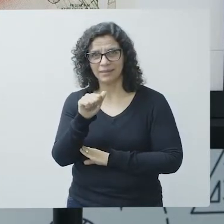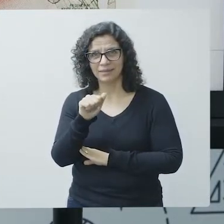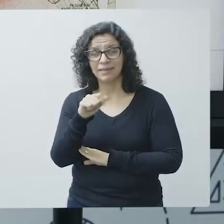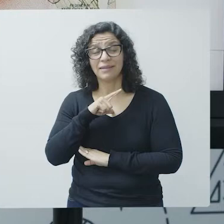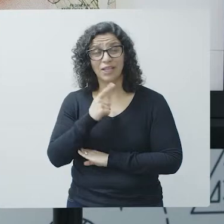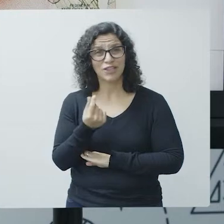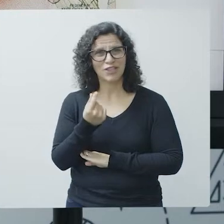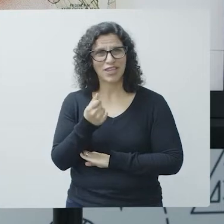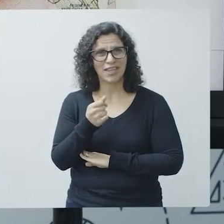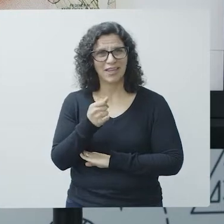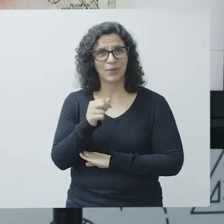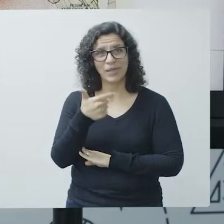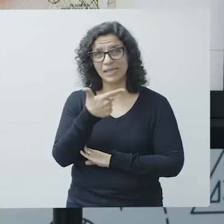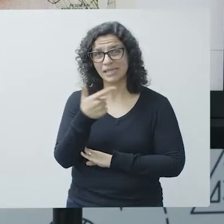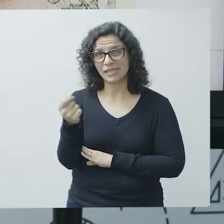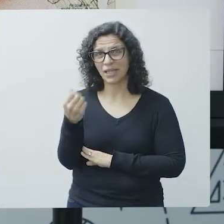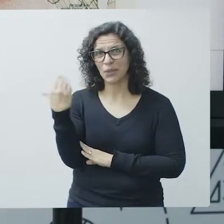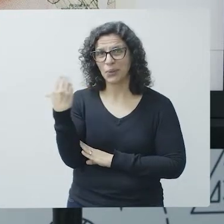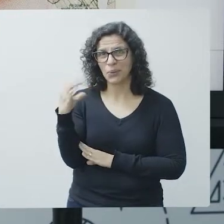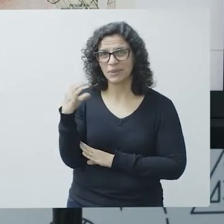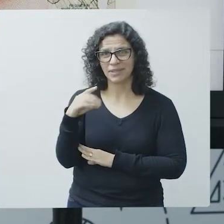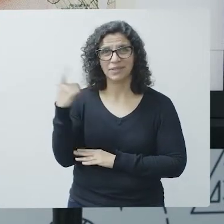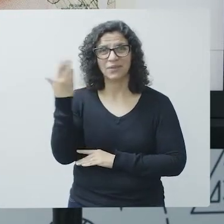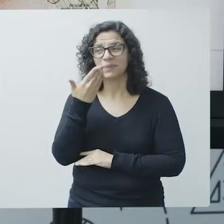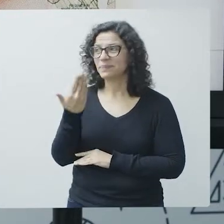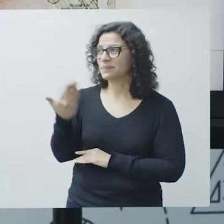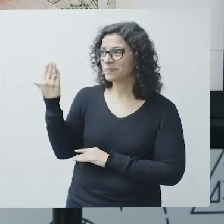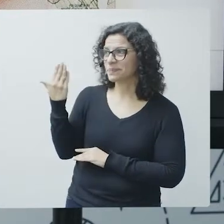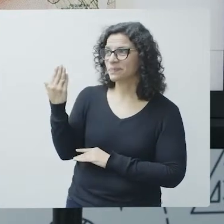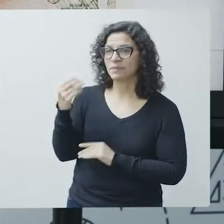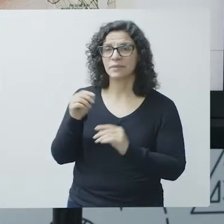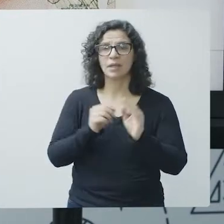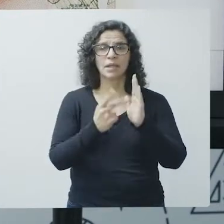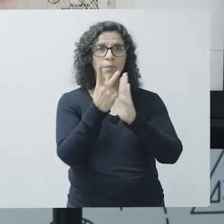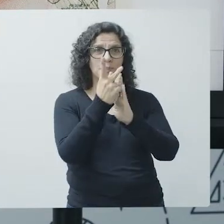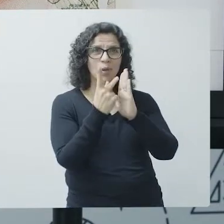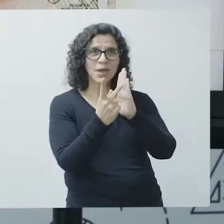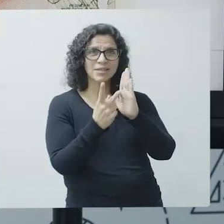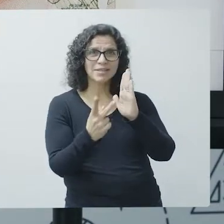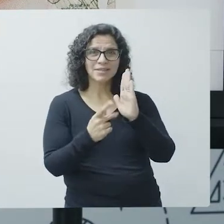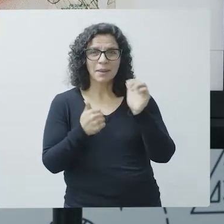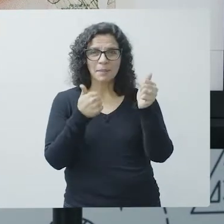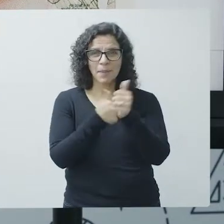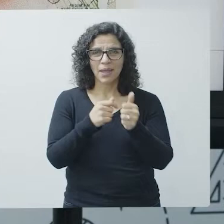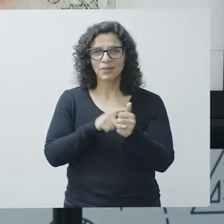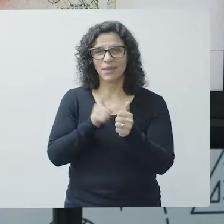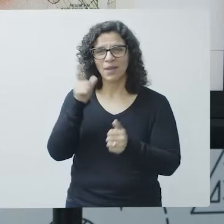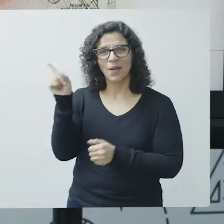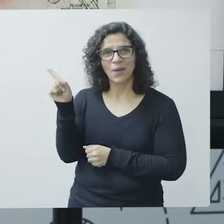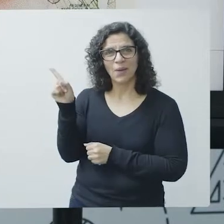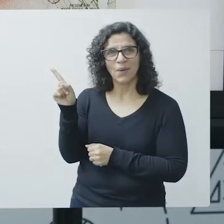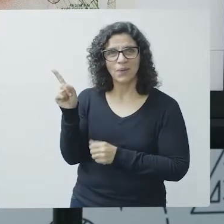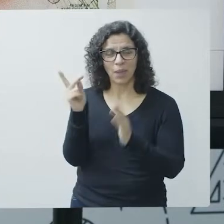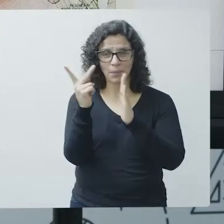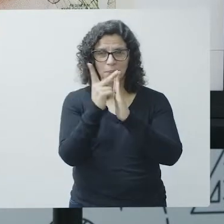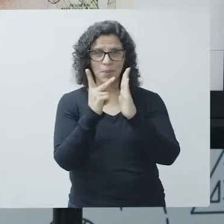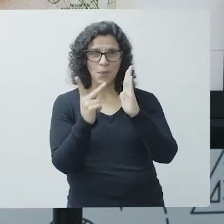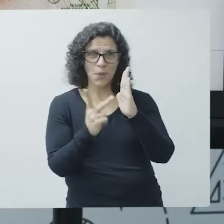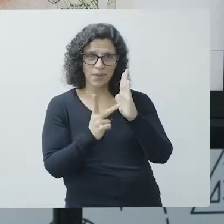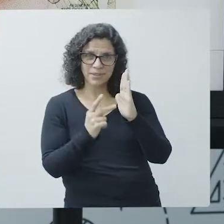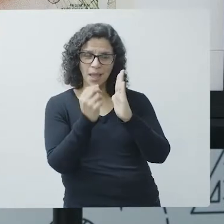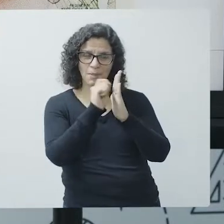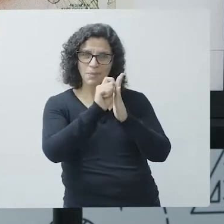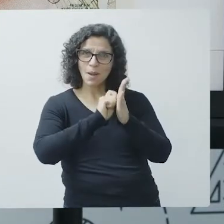se vocês conseguirem perceber, aqui ao lado, bem aqui ao lado dela, eu tenho um trecho